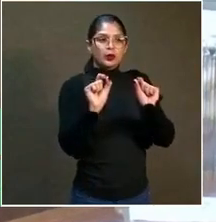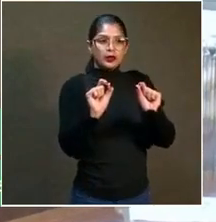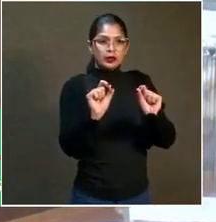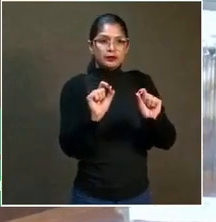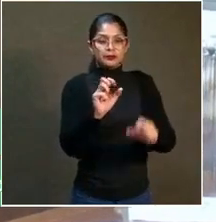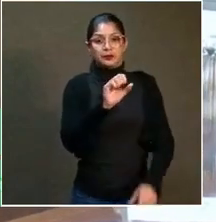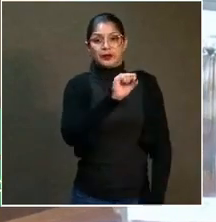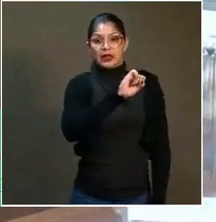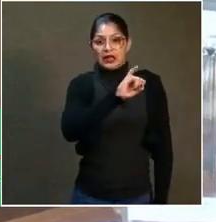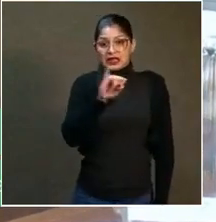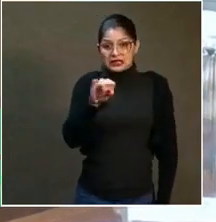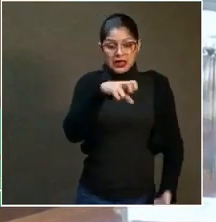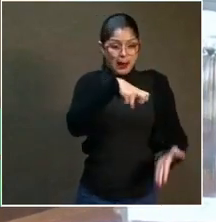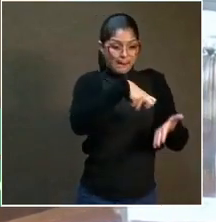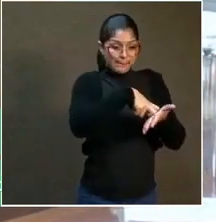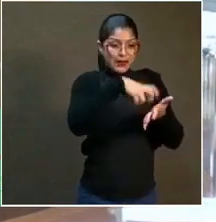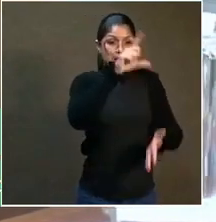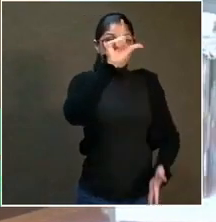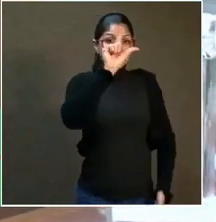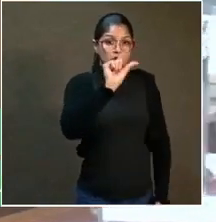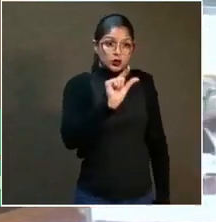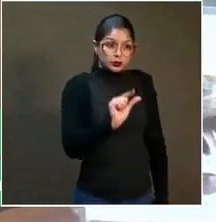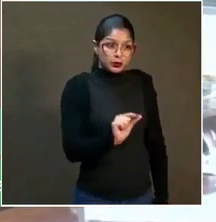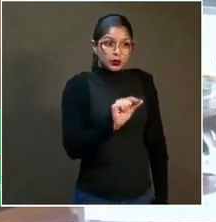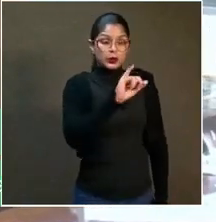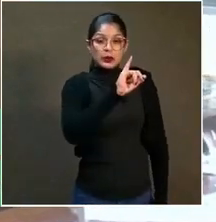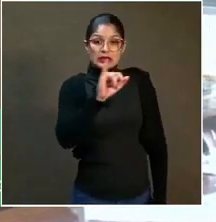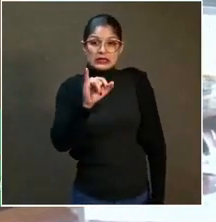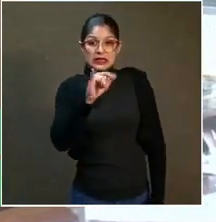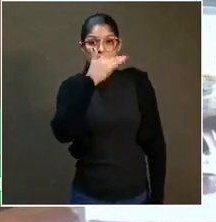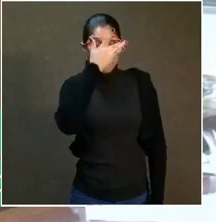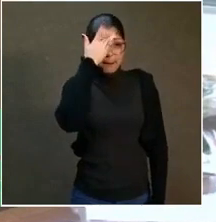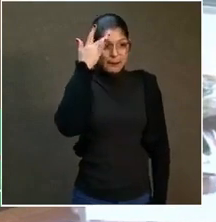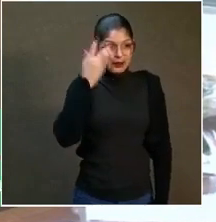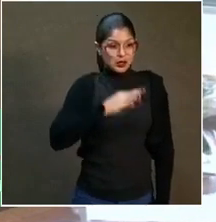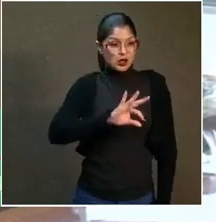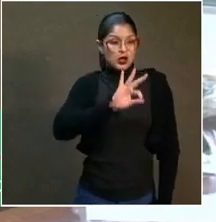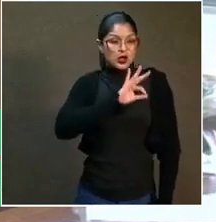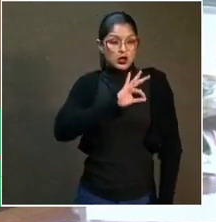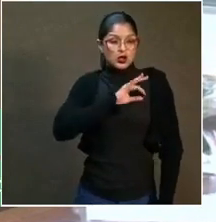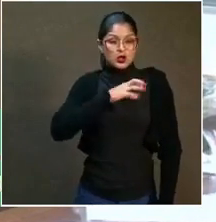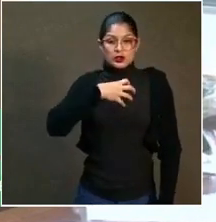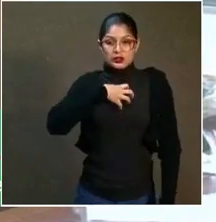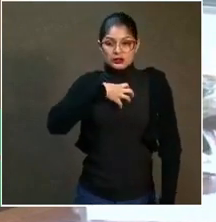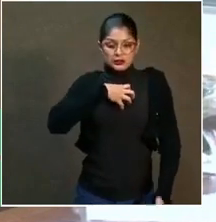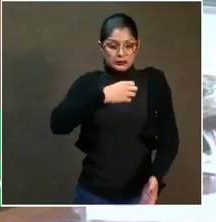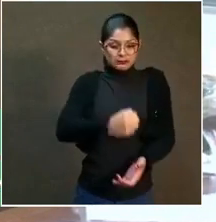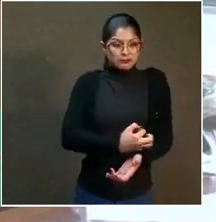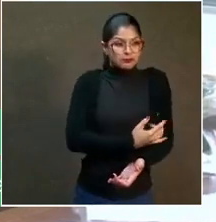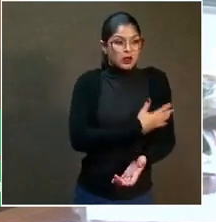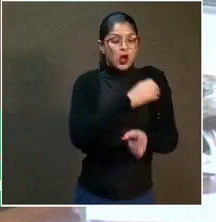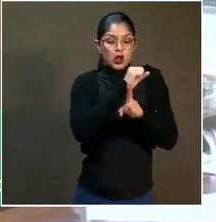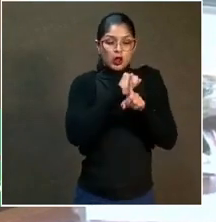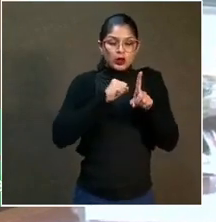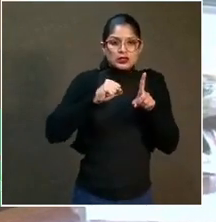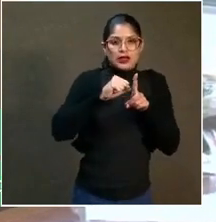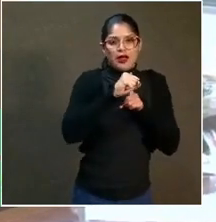caso de diminuição de pena, se o agente comete o crime impelido por motivo de relevante valor